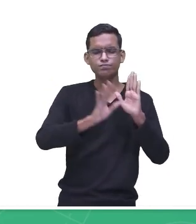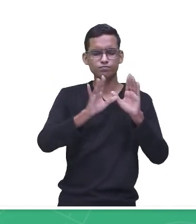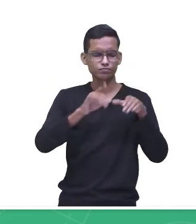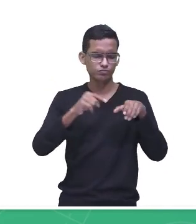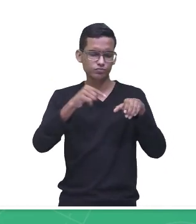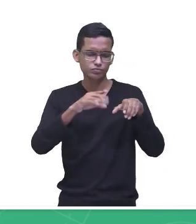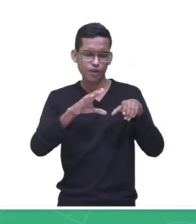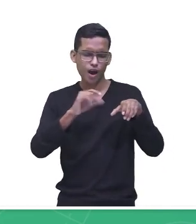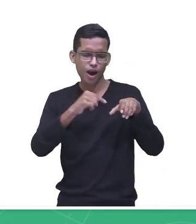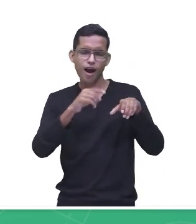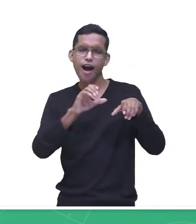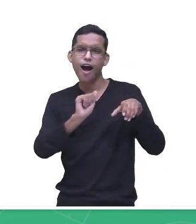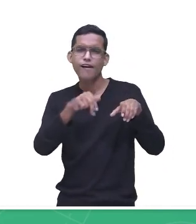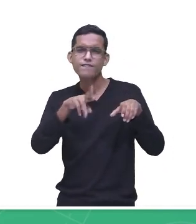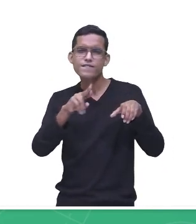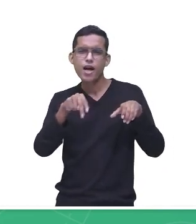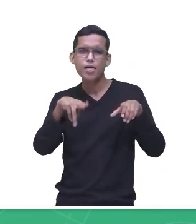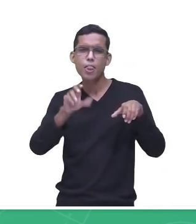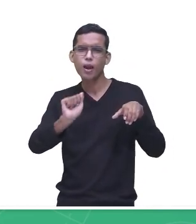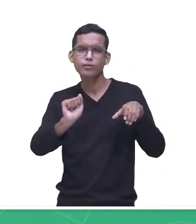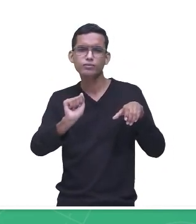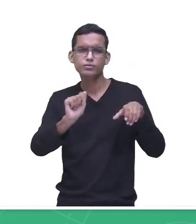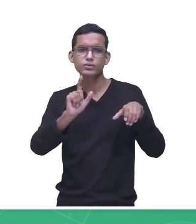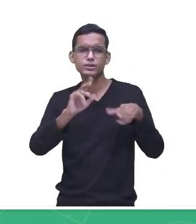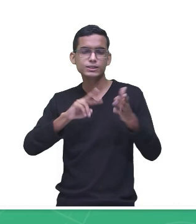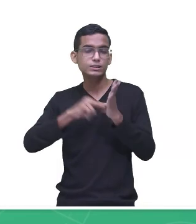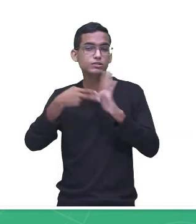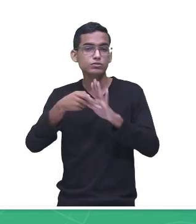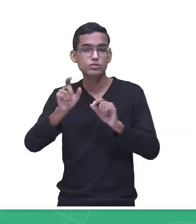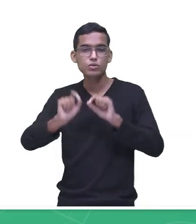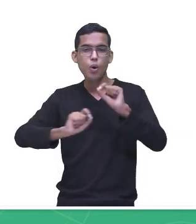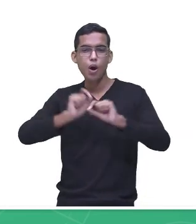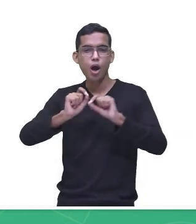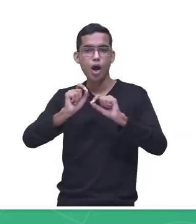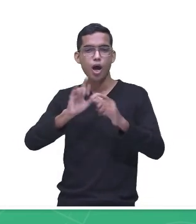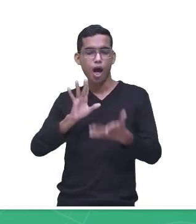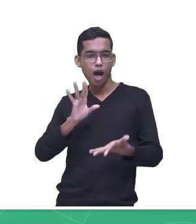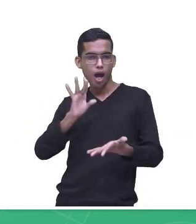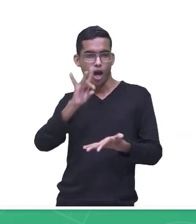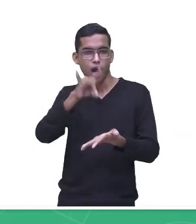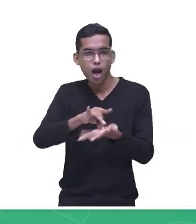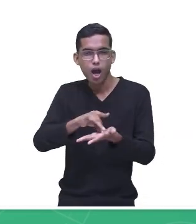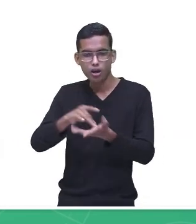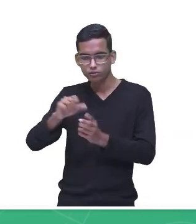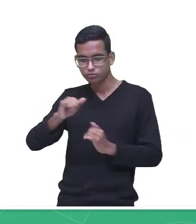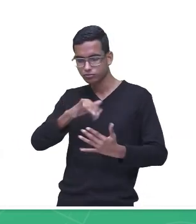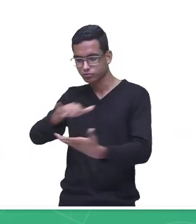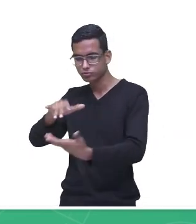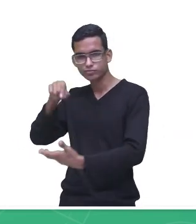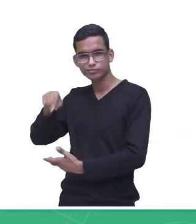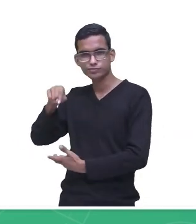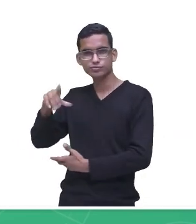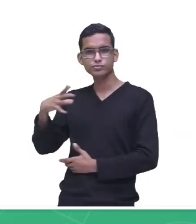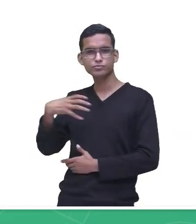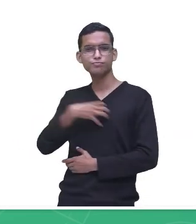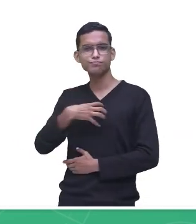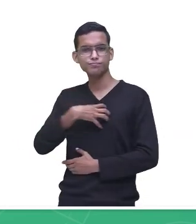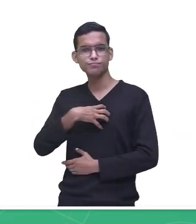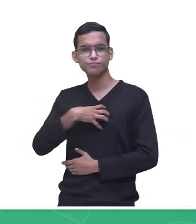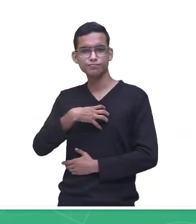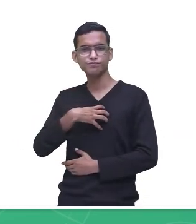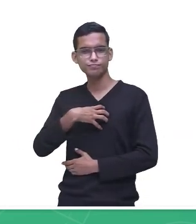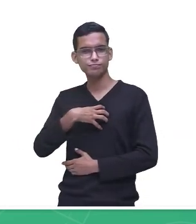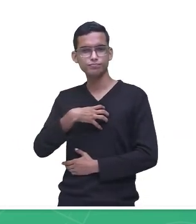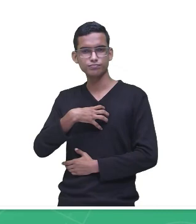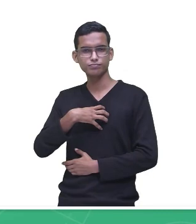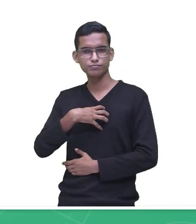caverna, né? Significa a realidade do mundo sensível, perfeito? Essa é a realidade, tá?